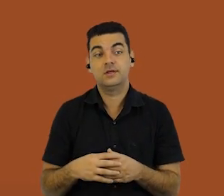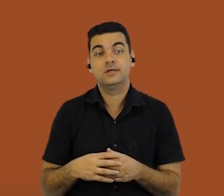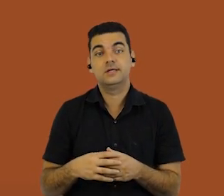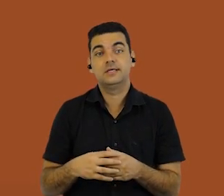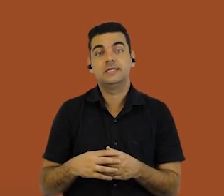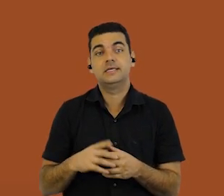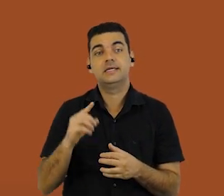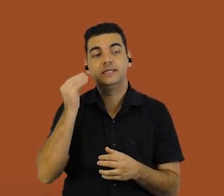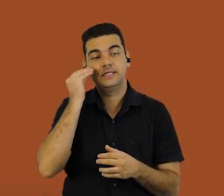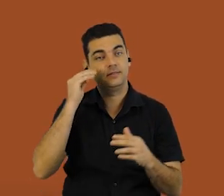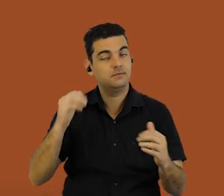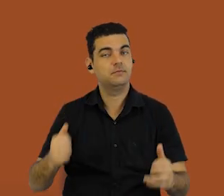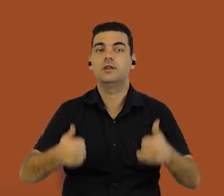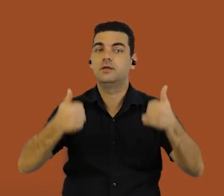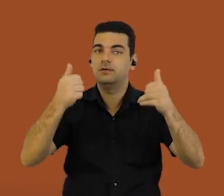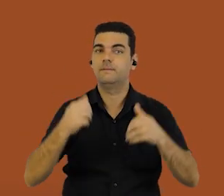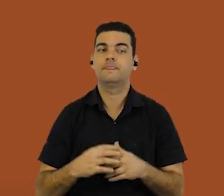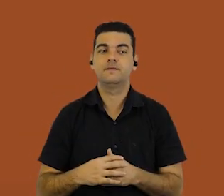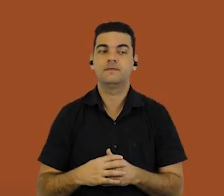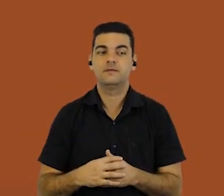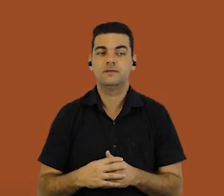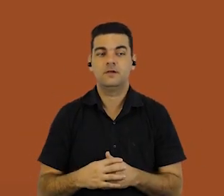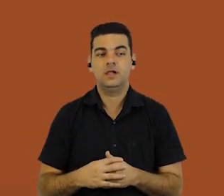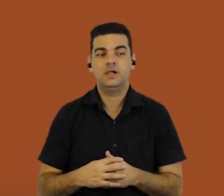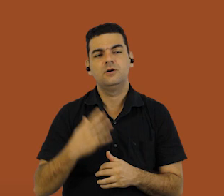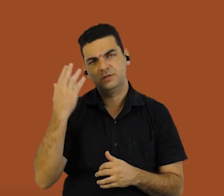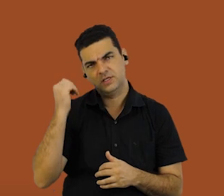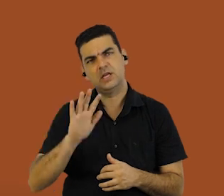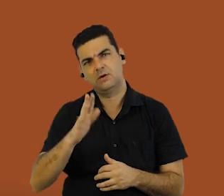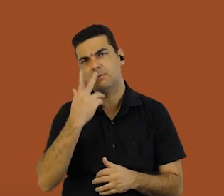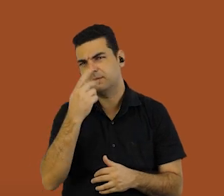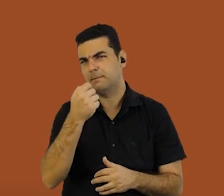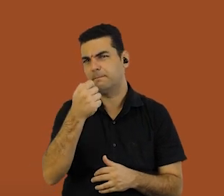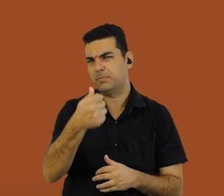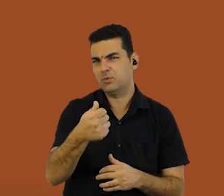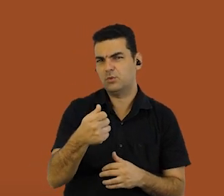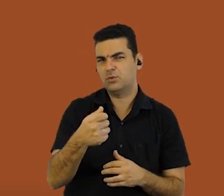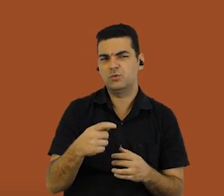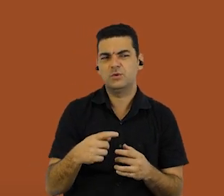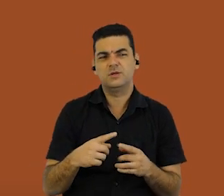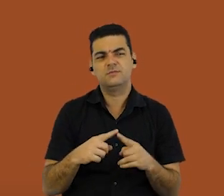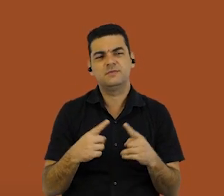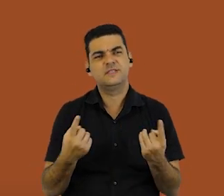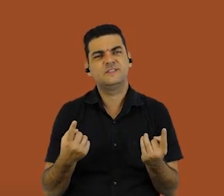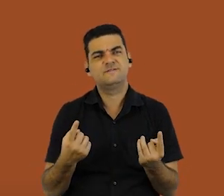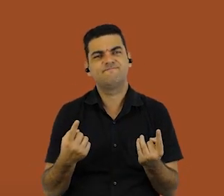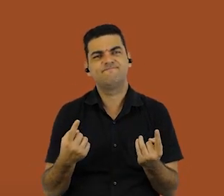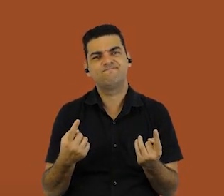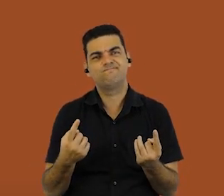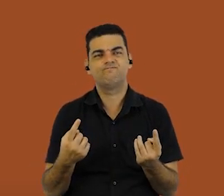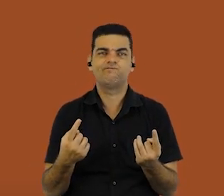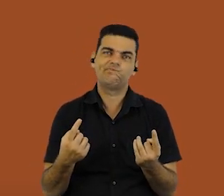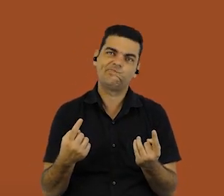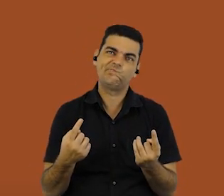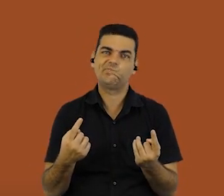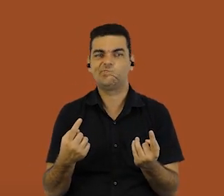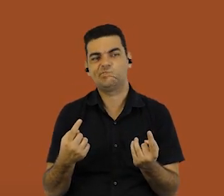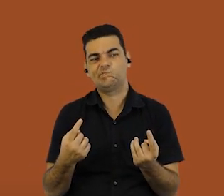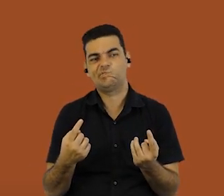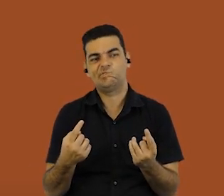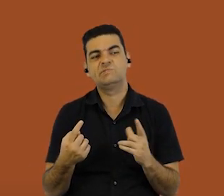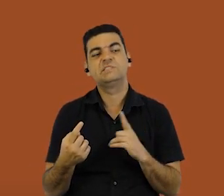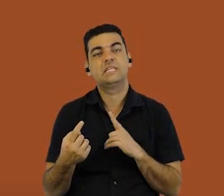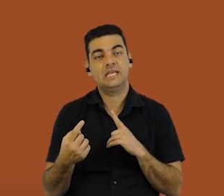romper a bolha, né? Porque, ainda que nós sejamos poucos, Eu sinto que é